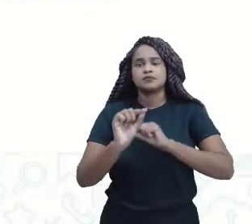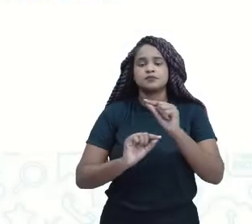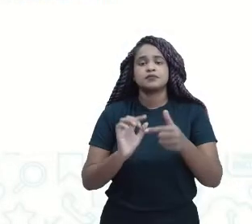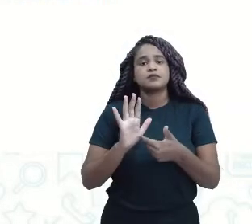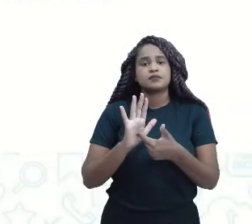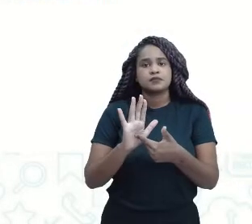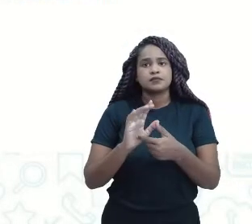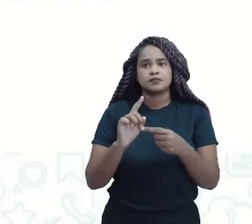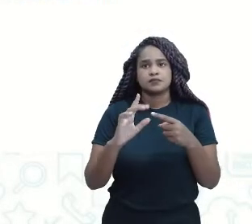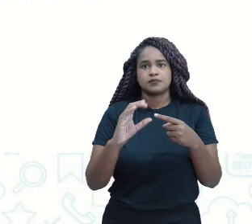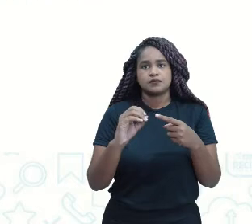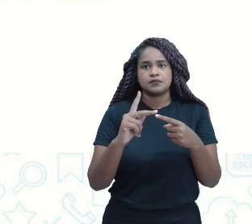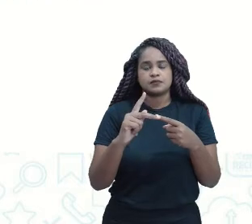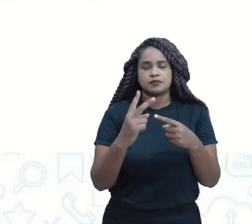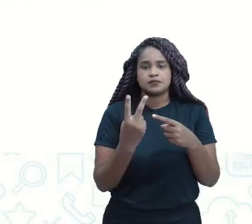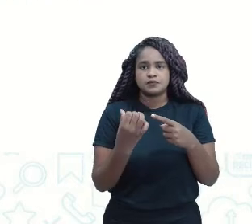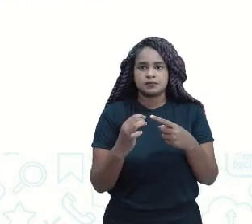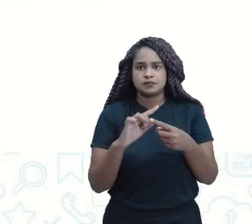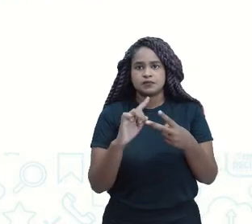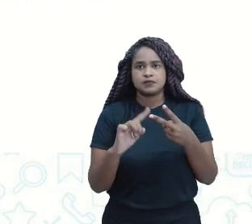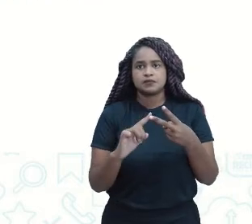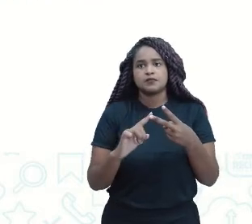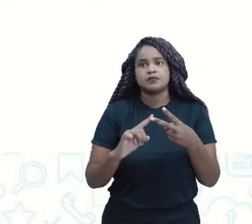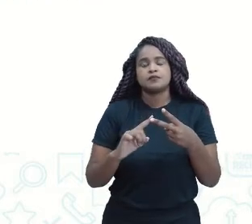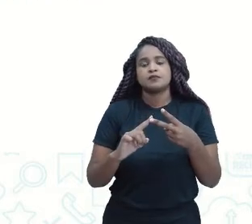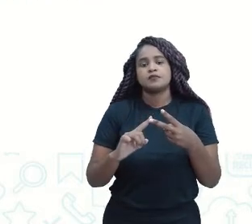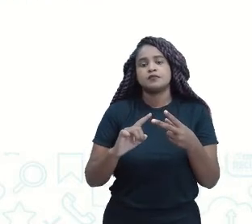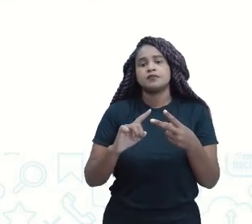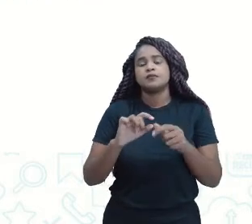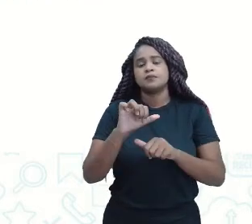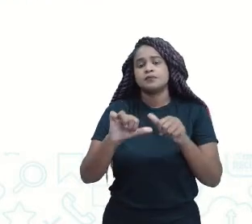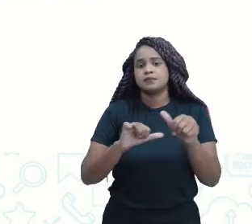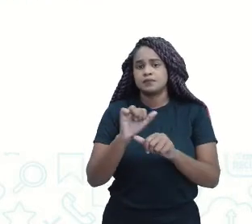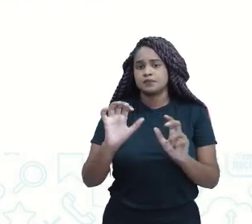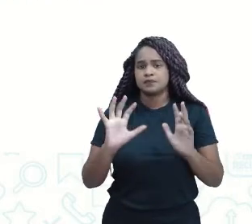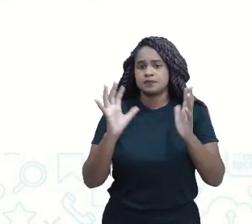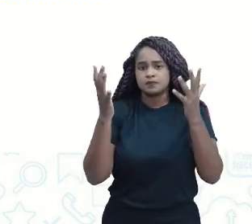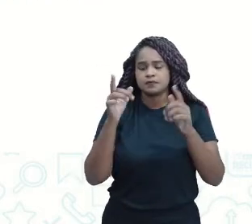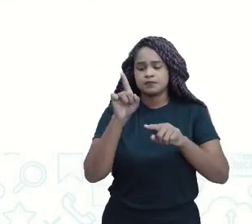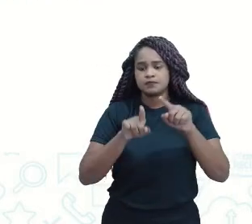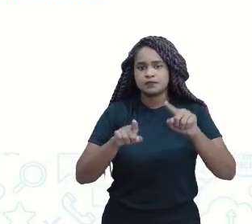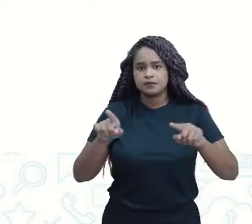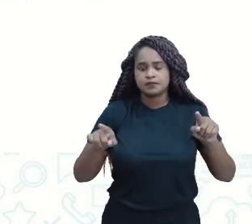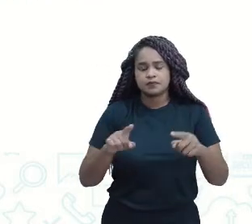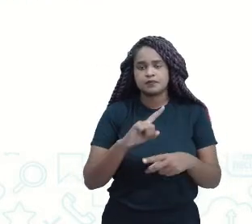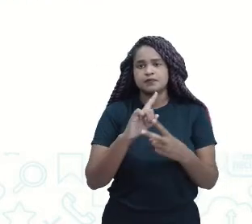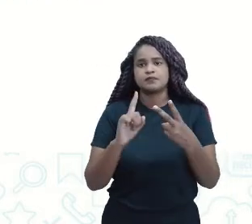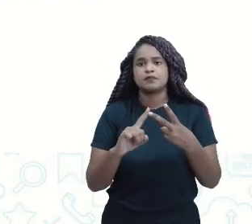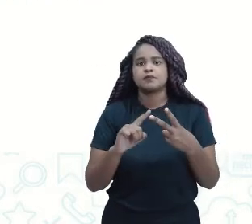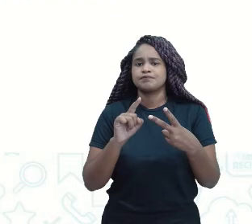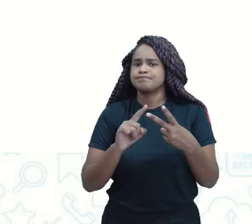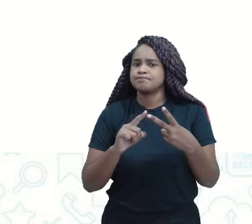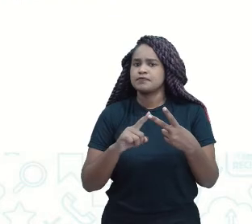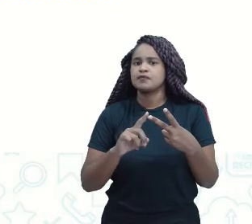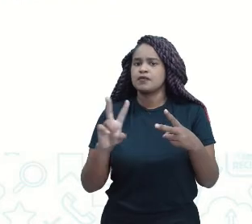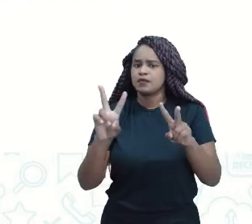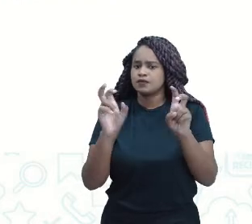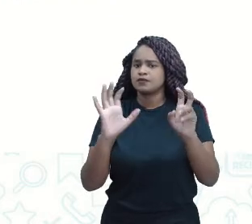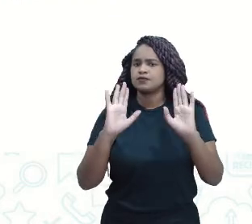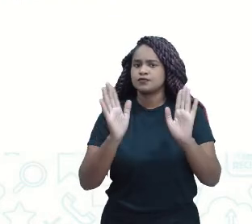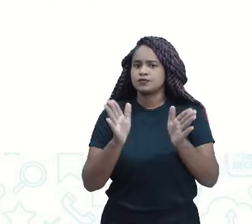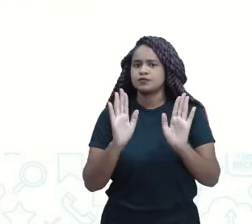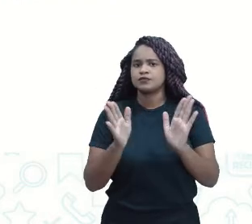questão da COP26, a questão das mudanças climáticas, né, que está em destaque, é um assunto que a gente vê